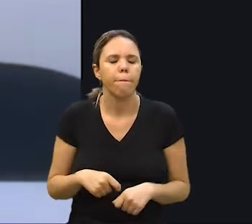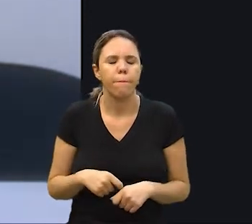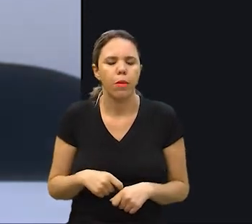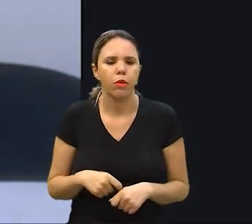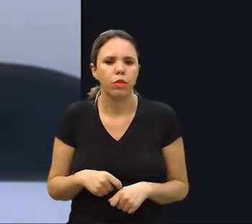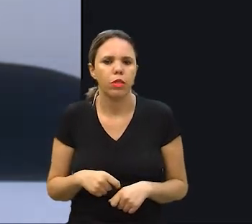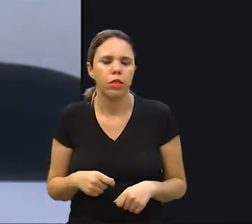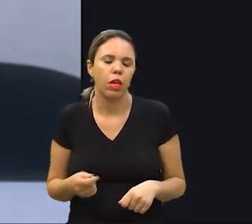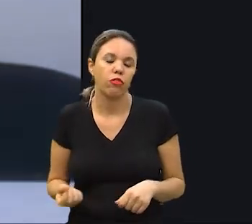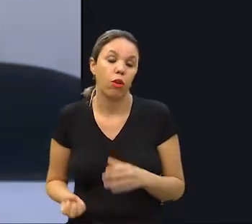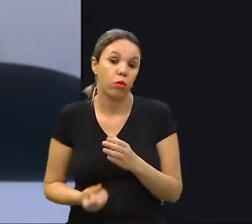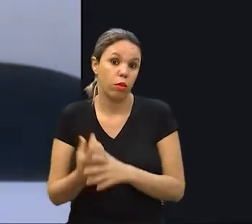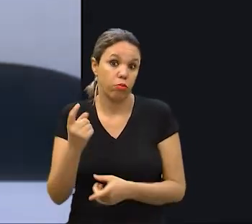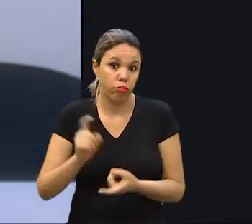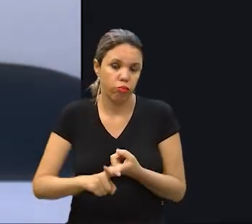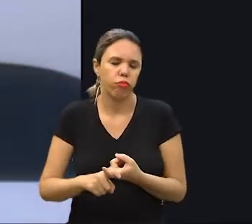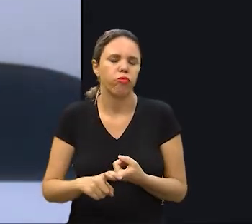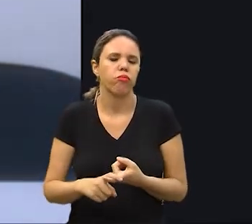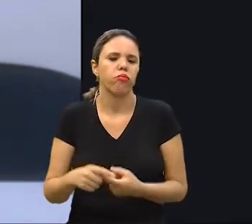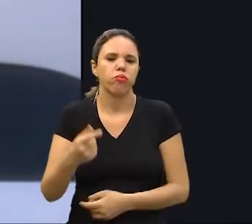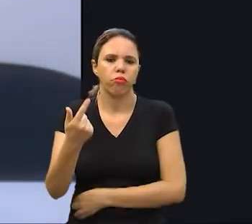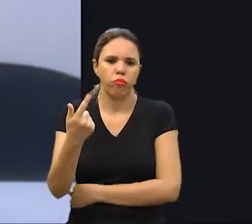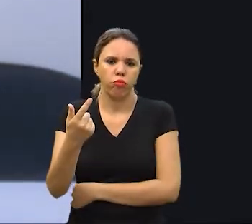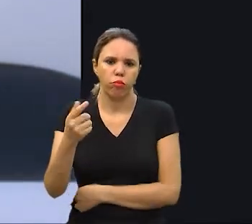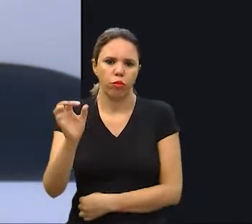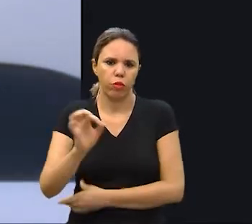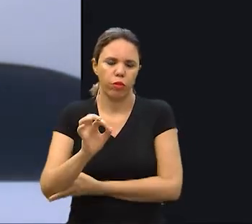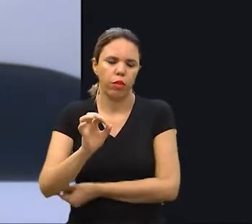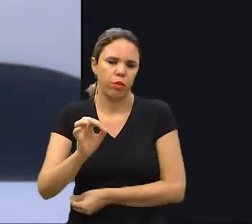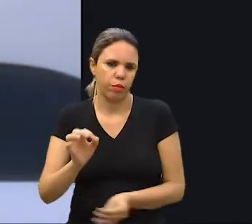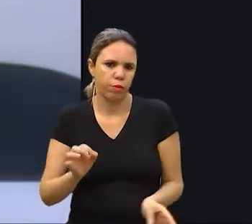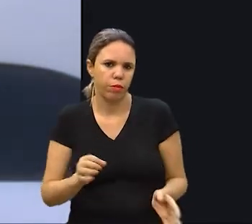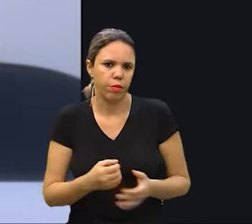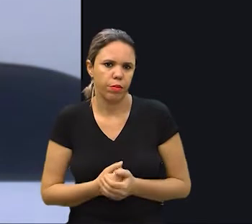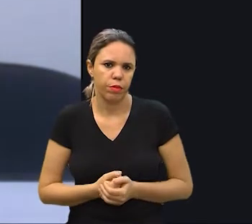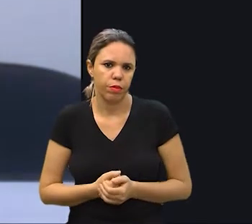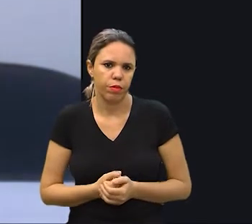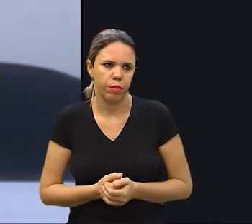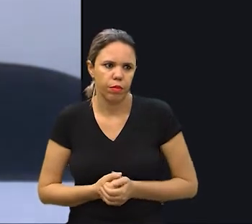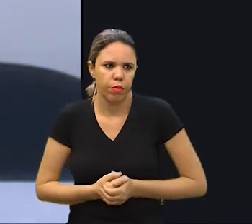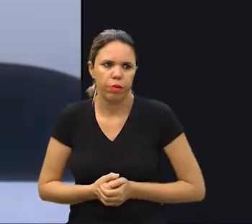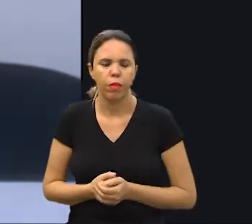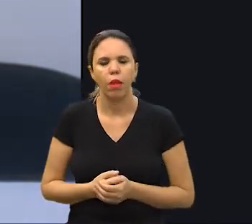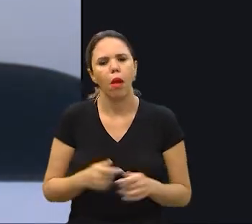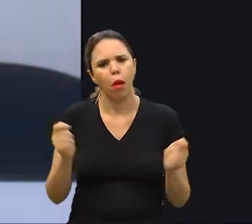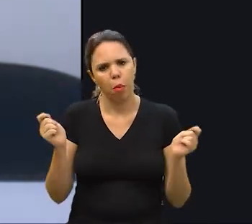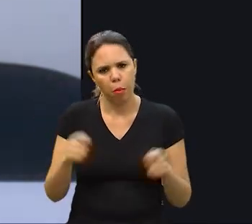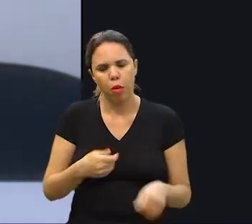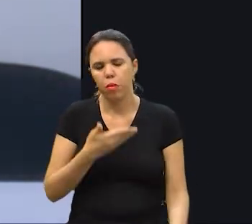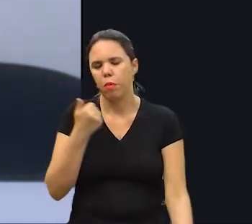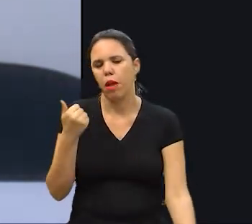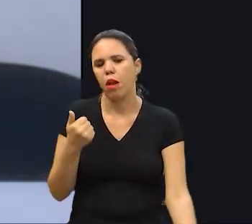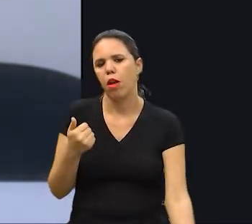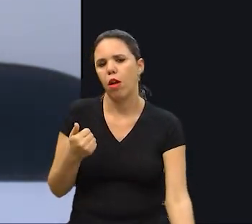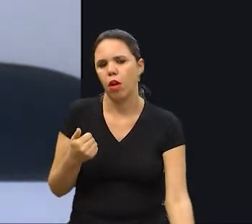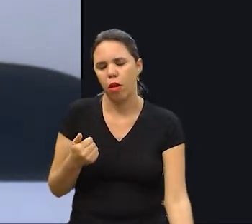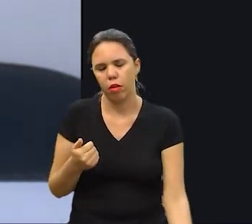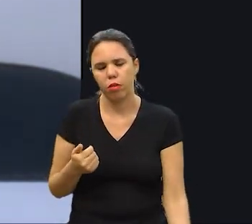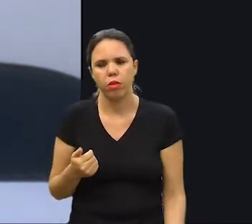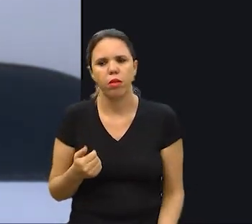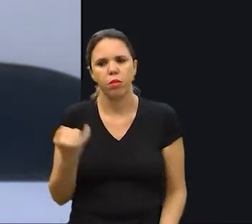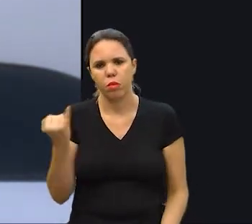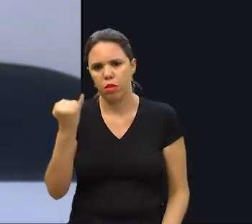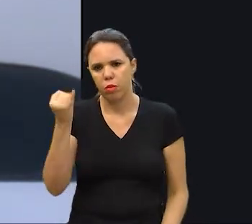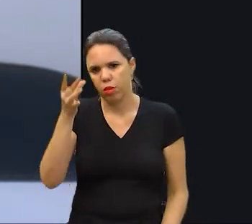dele reincidir desce apenas para 2%. Então, ele é muito mais potente do que qualquer